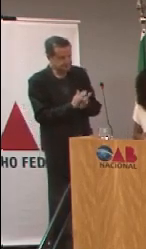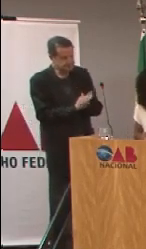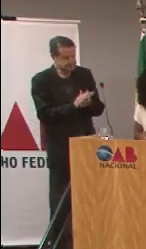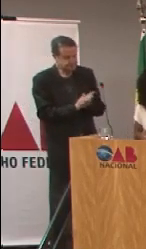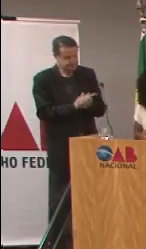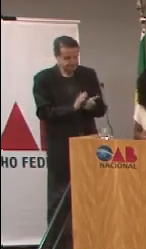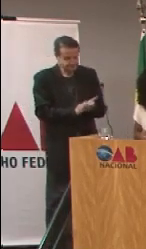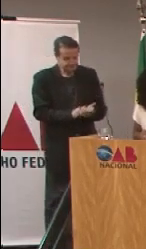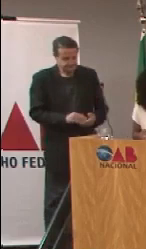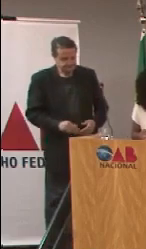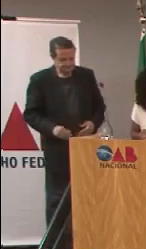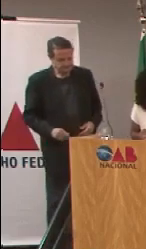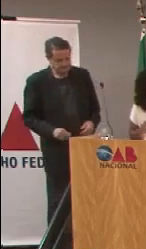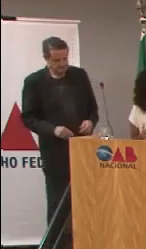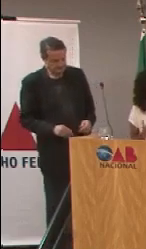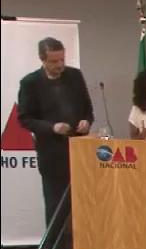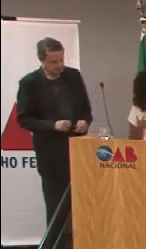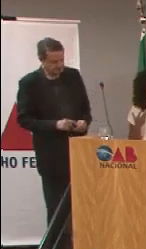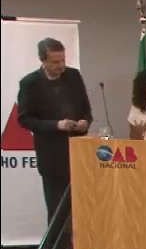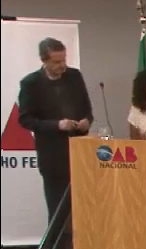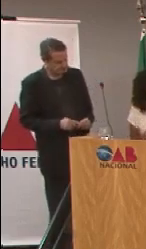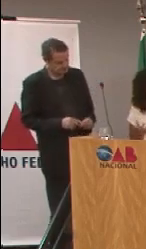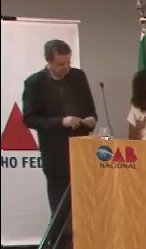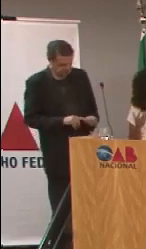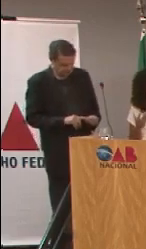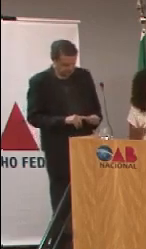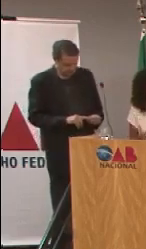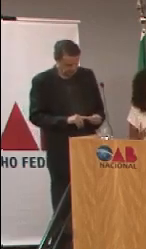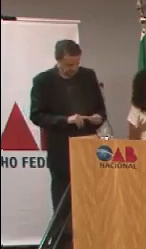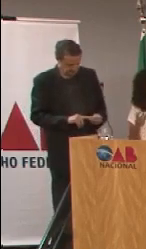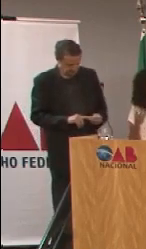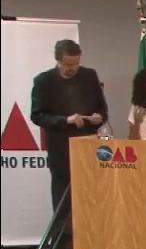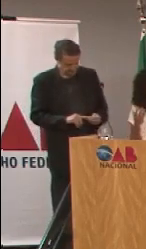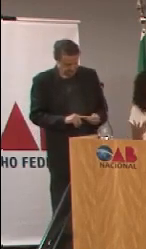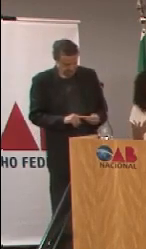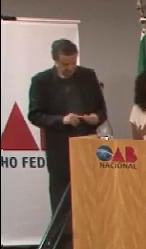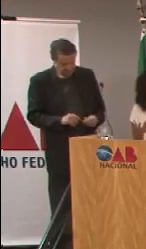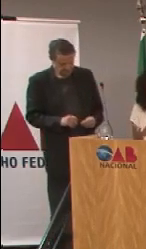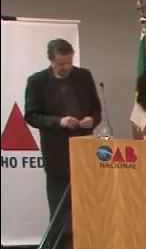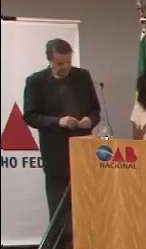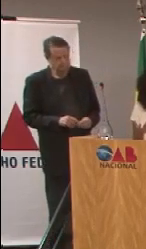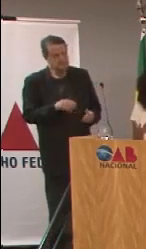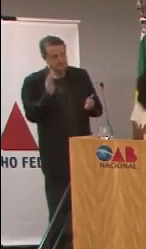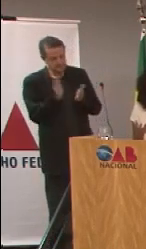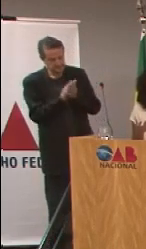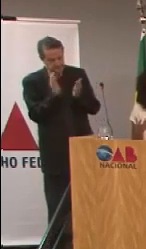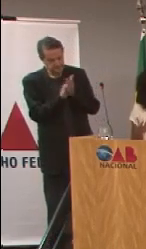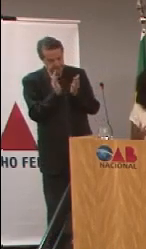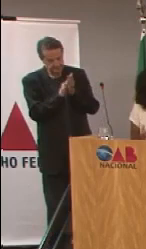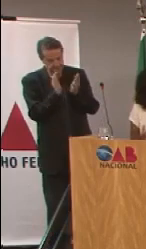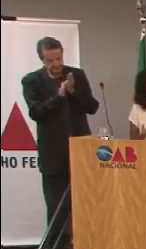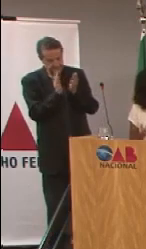hoje. Não posso esquecer a memória de Marielle.